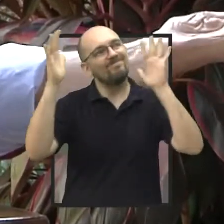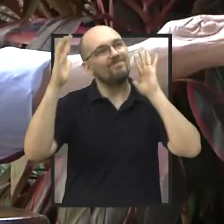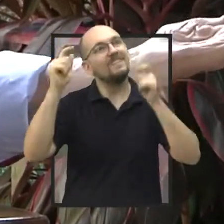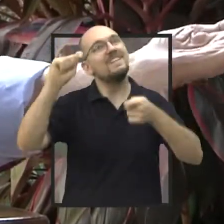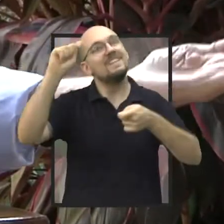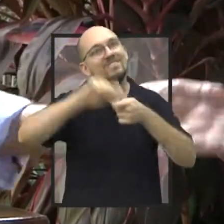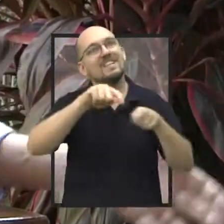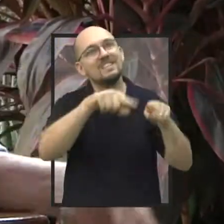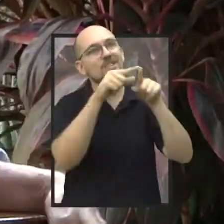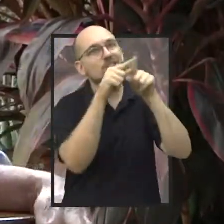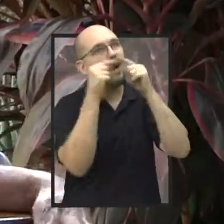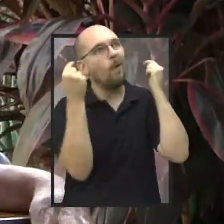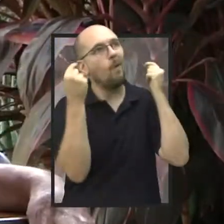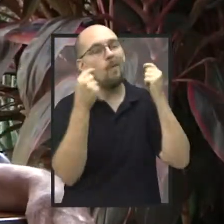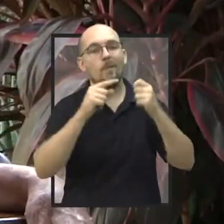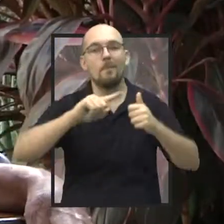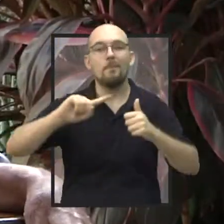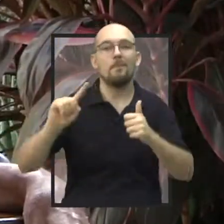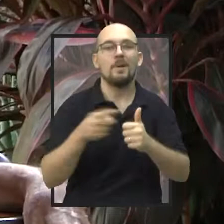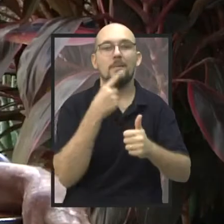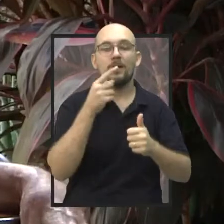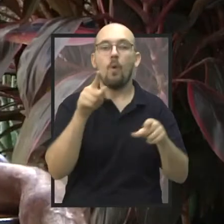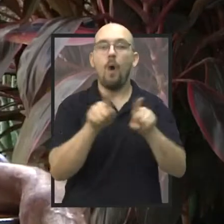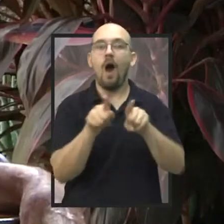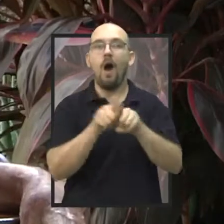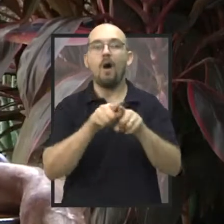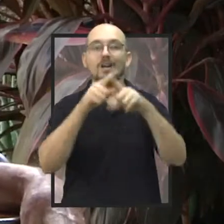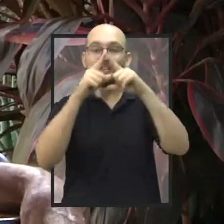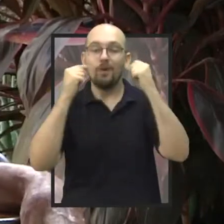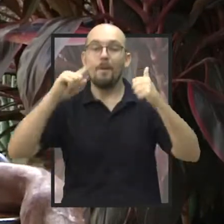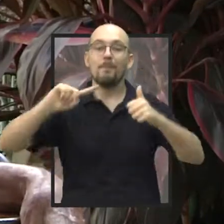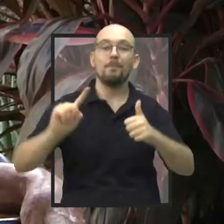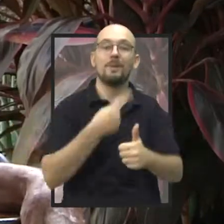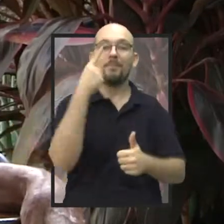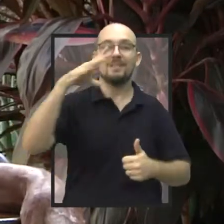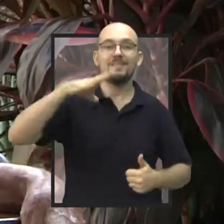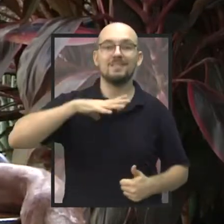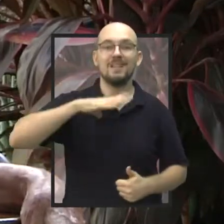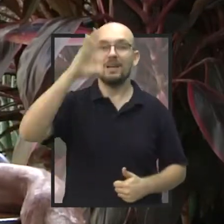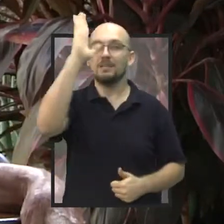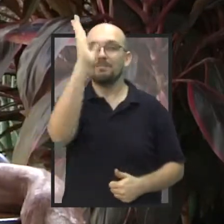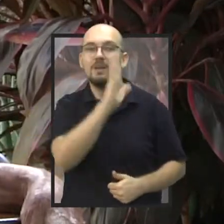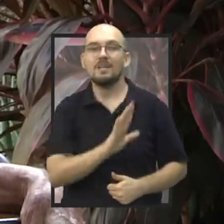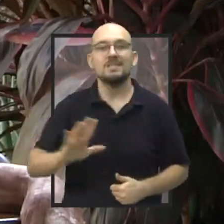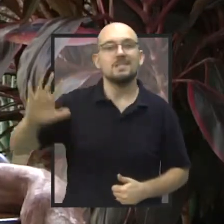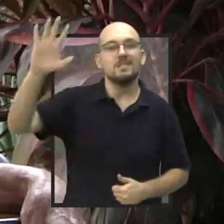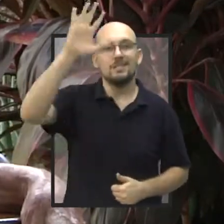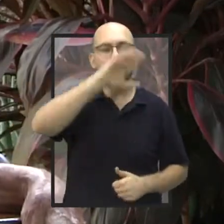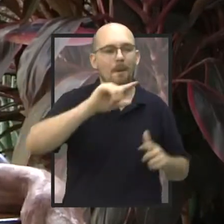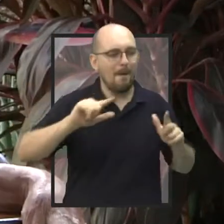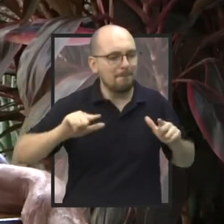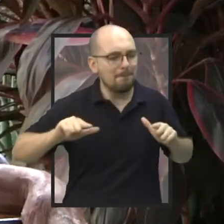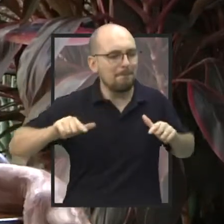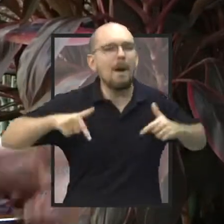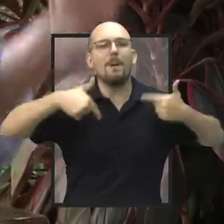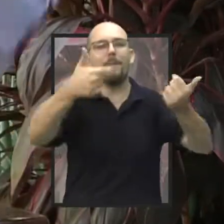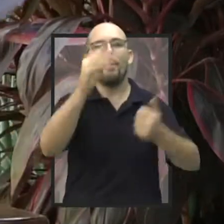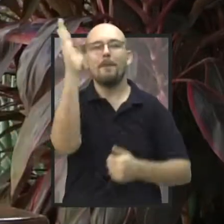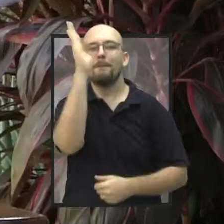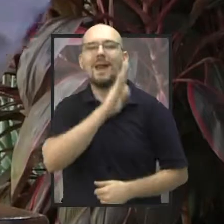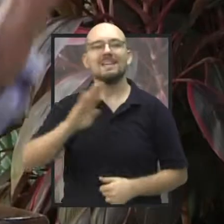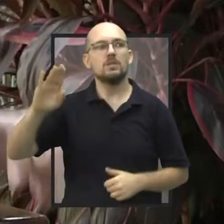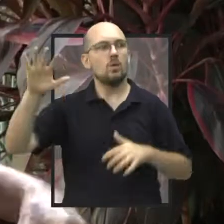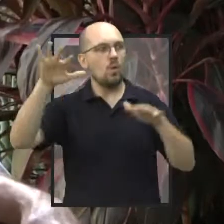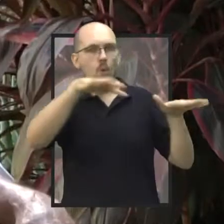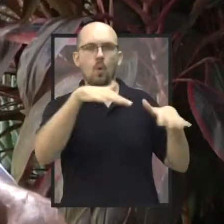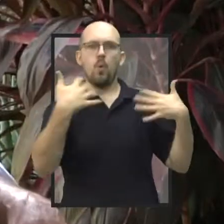feito em Jaú, aliás, Jaú, a primeira cidade do Brasil a tomar tal providência. Você já pensou que